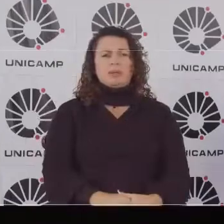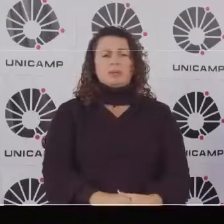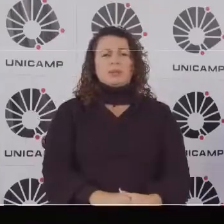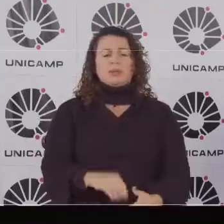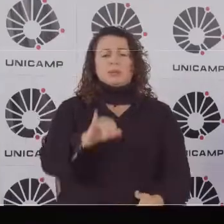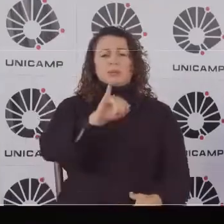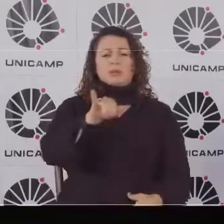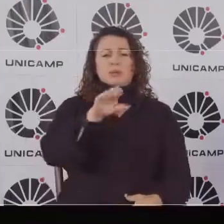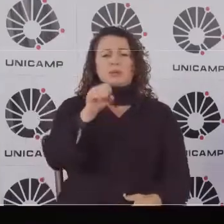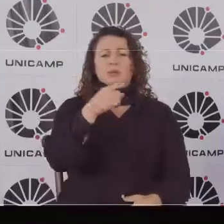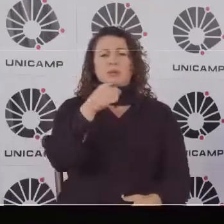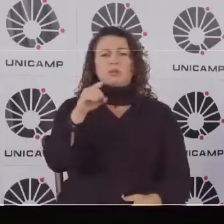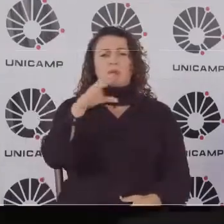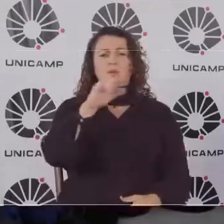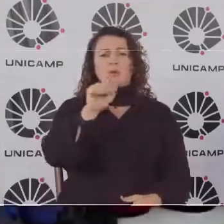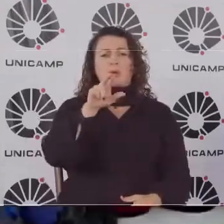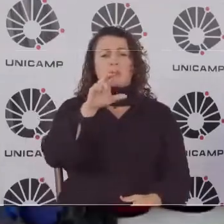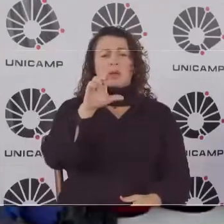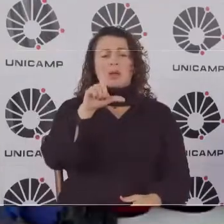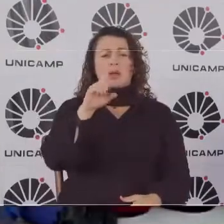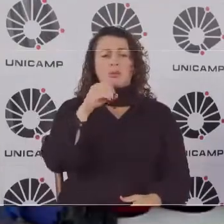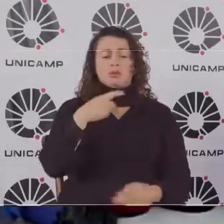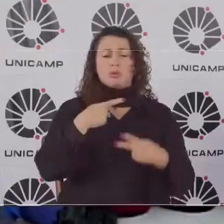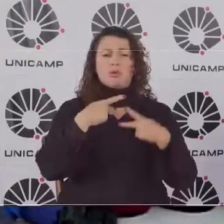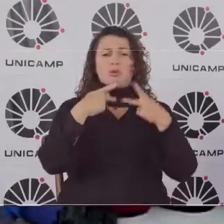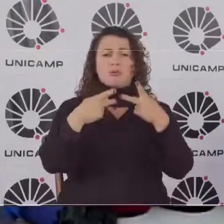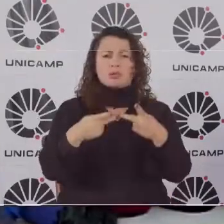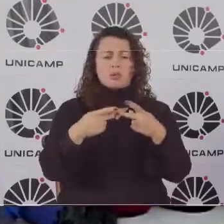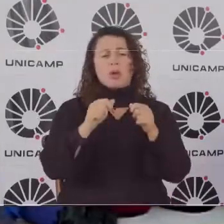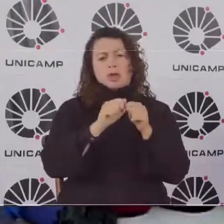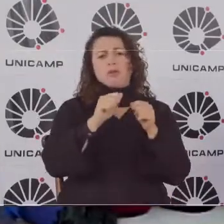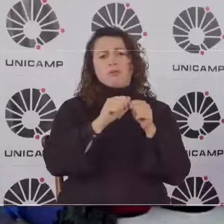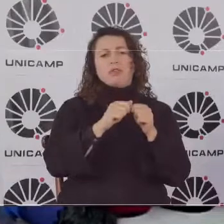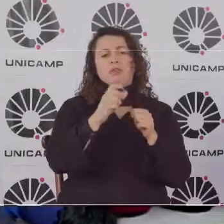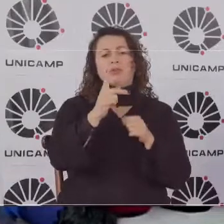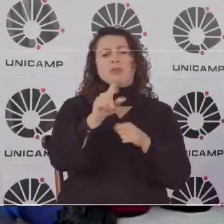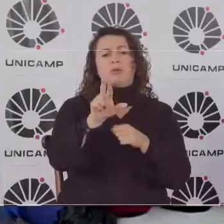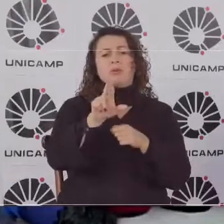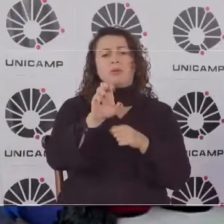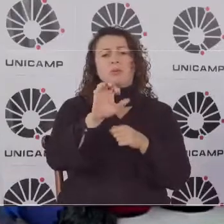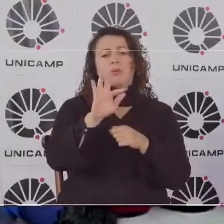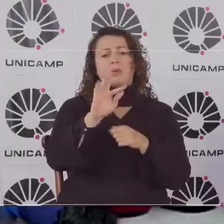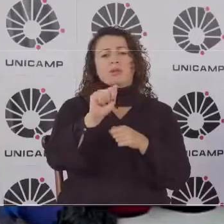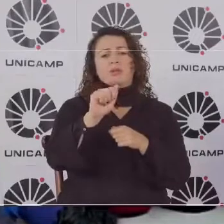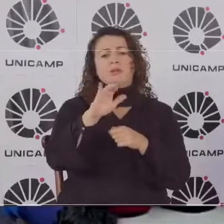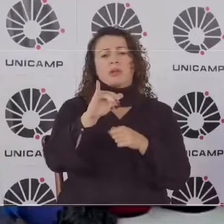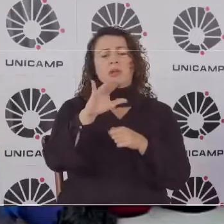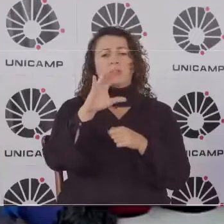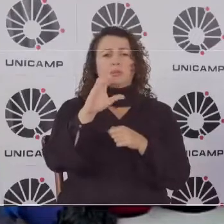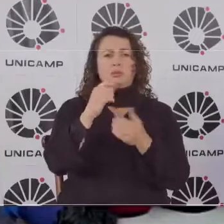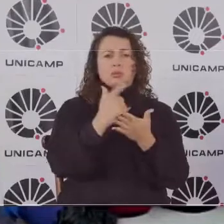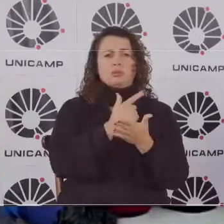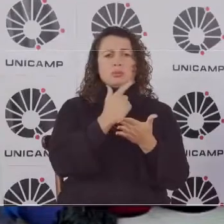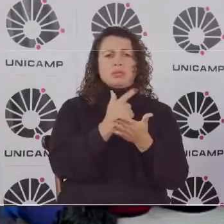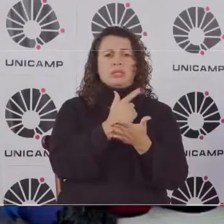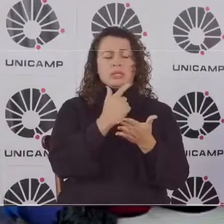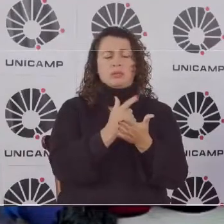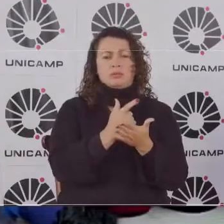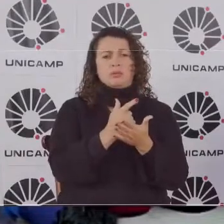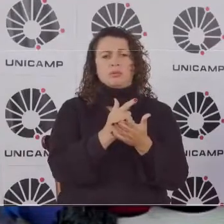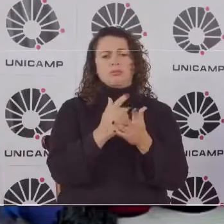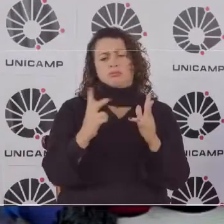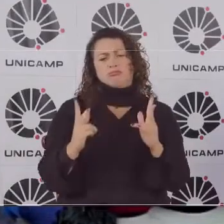do João Carlos escrevi um pequeno prefácio e destaco aqui desse